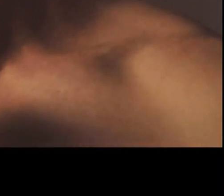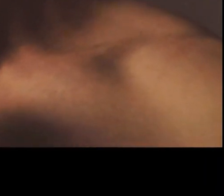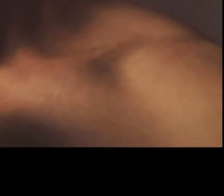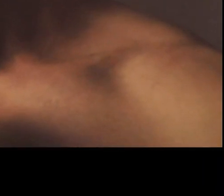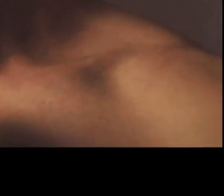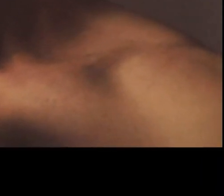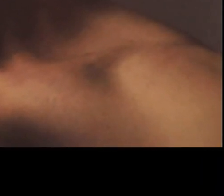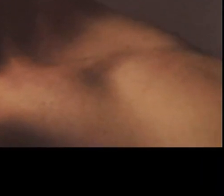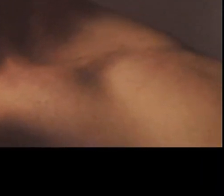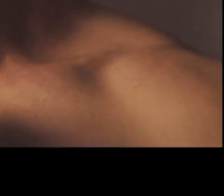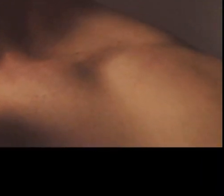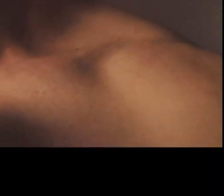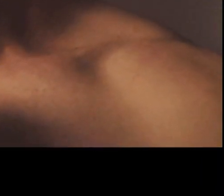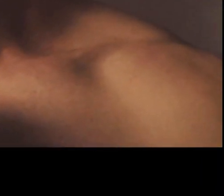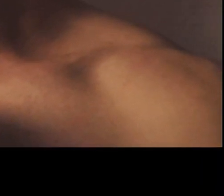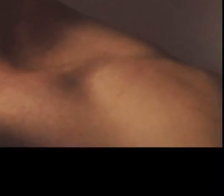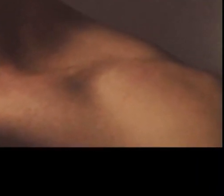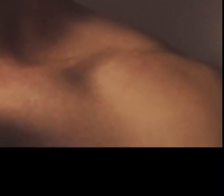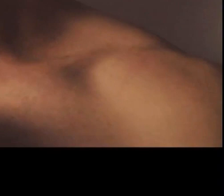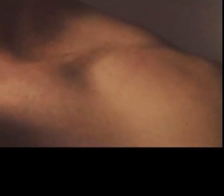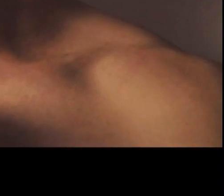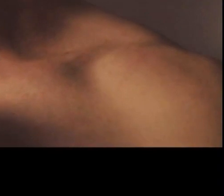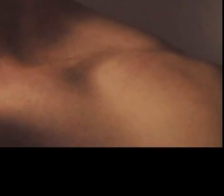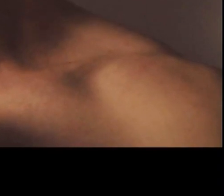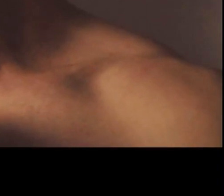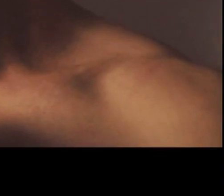vem correr perigo,